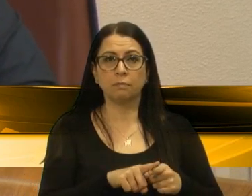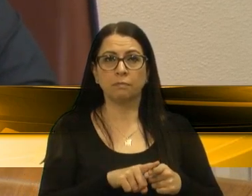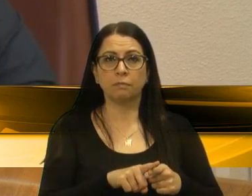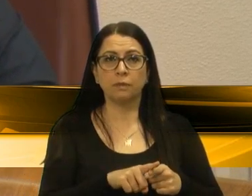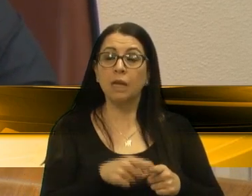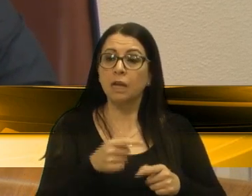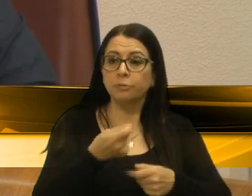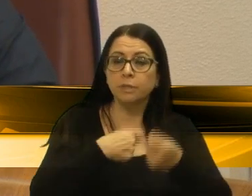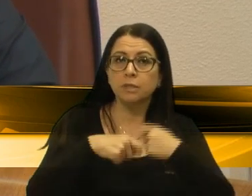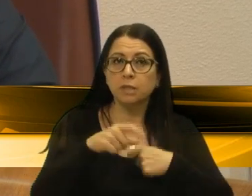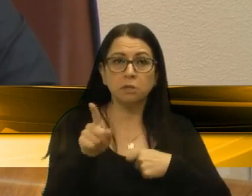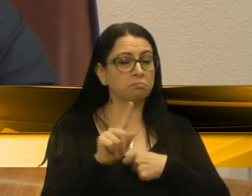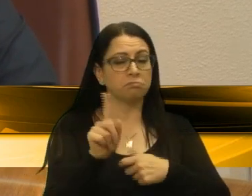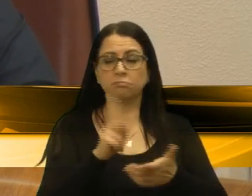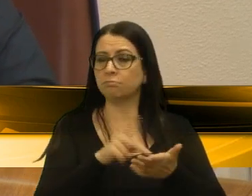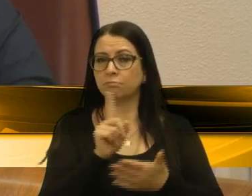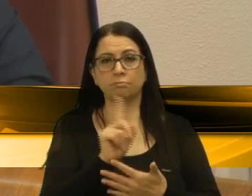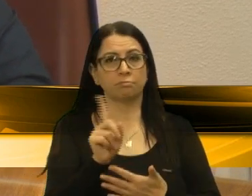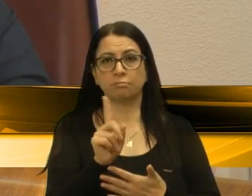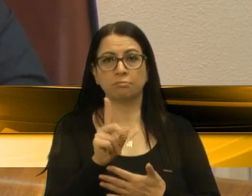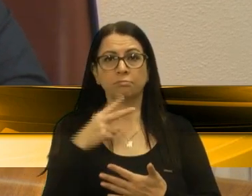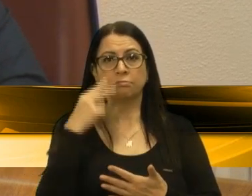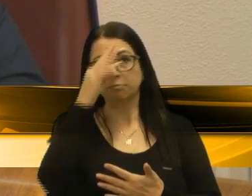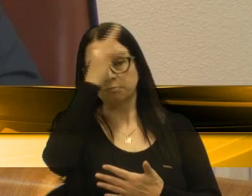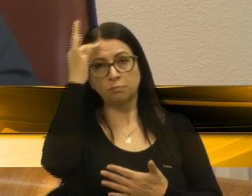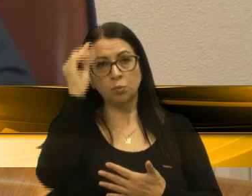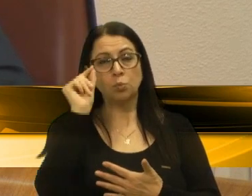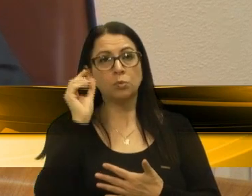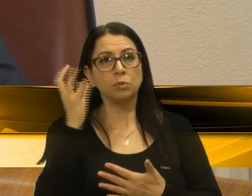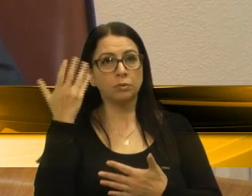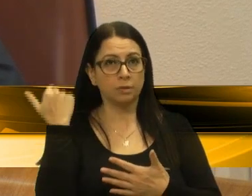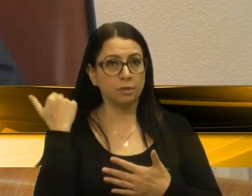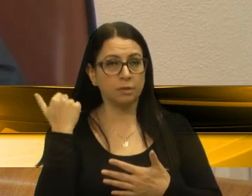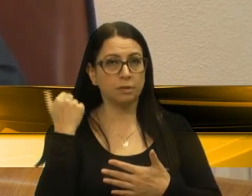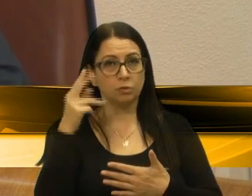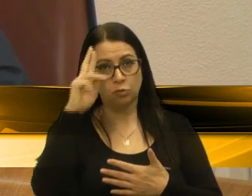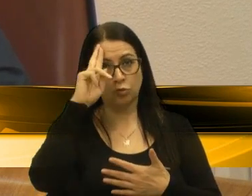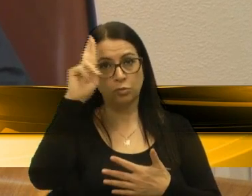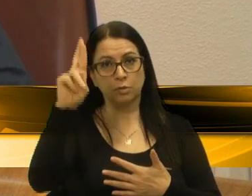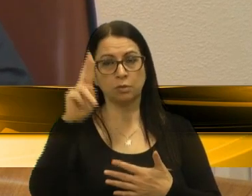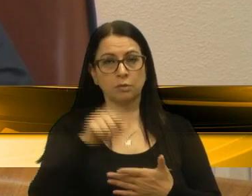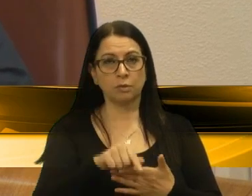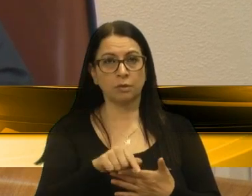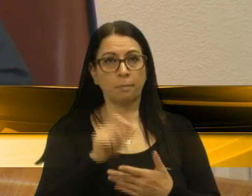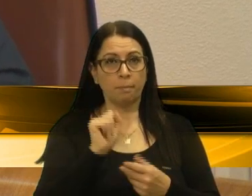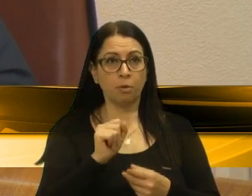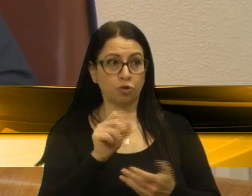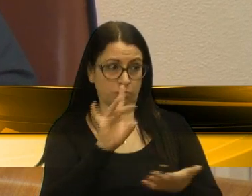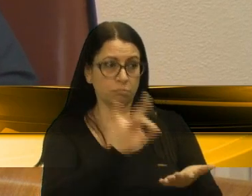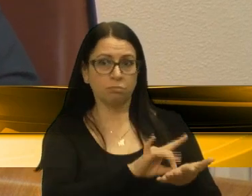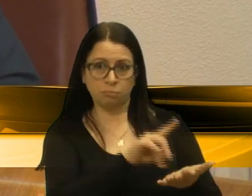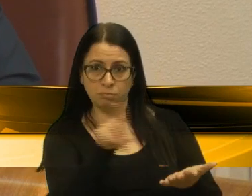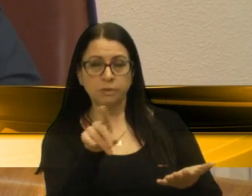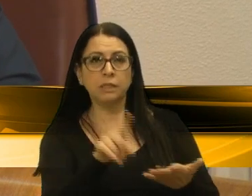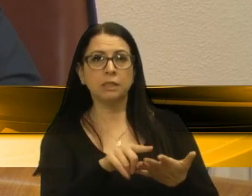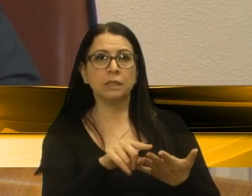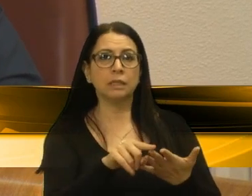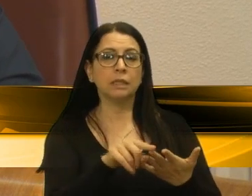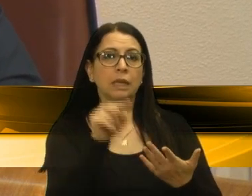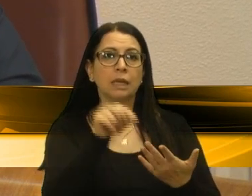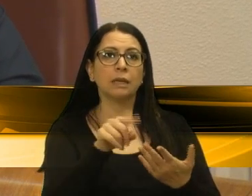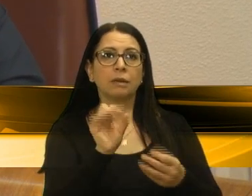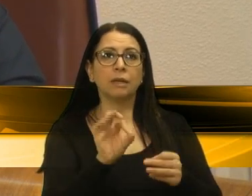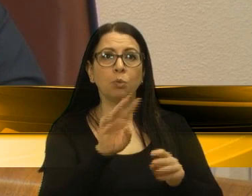a Lava Jato, sim, aconteceu, vereador Felício. Eu tenho muita tranquilidade de dizer que essa administração não ia deixar esse tipo de coisa passar.